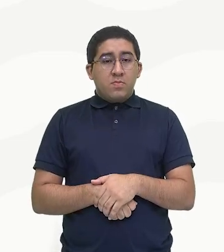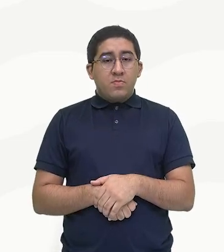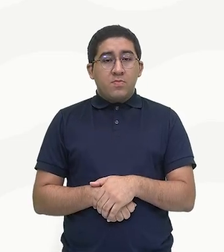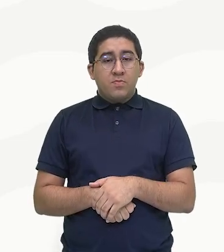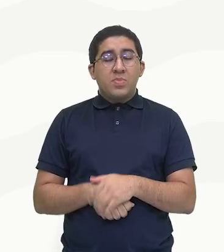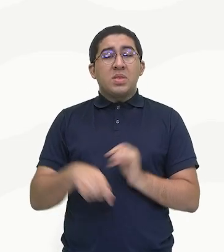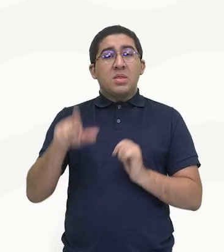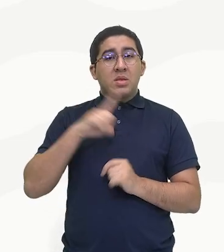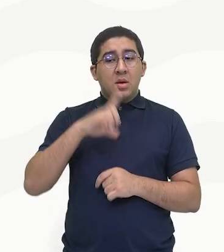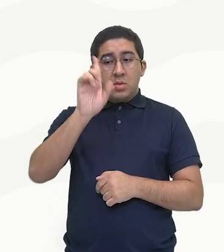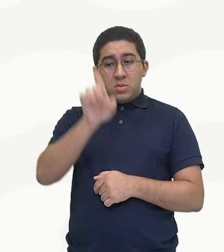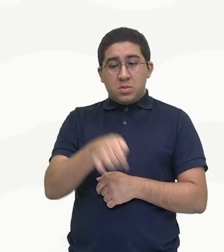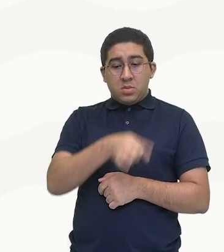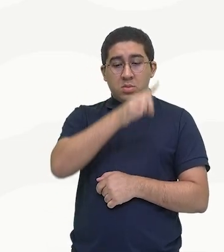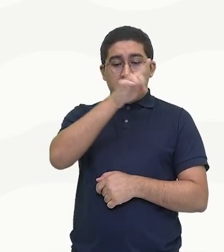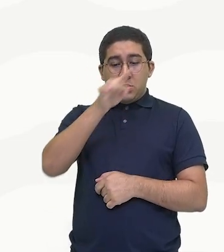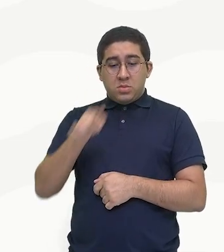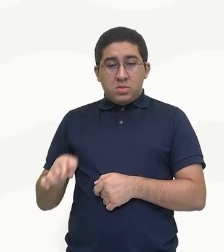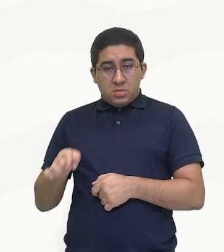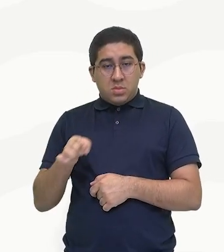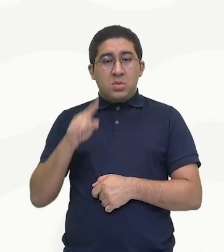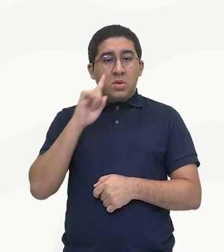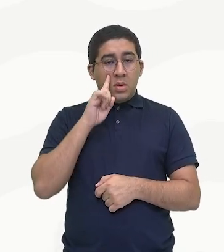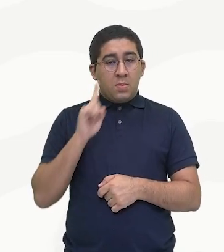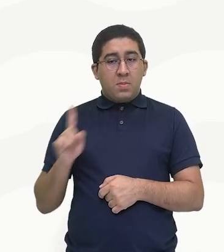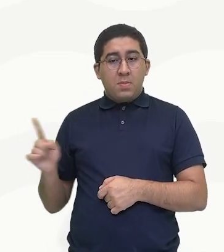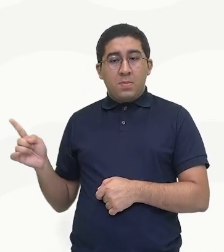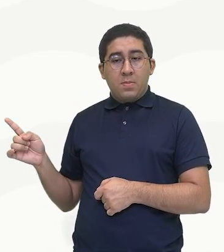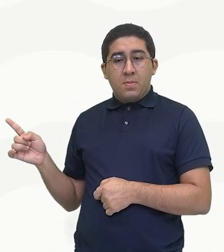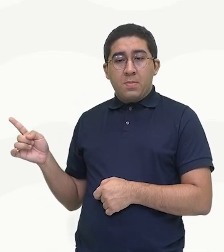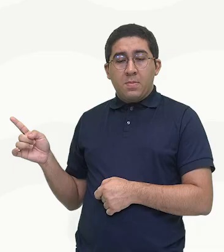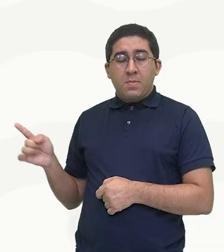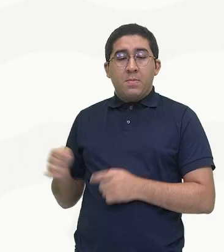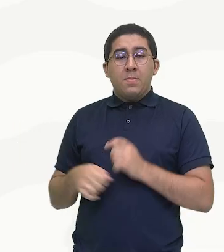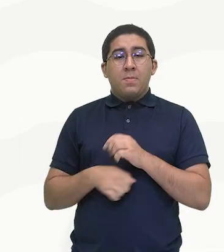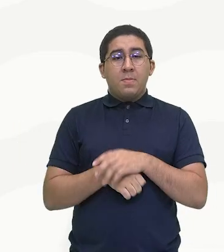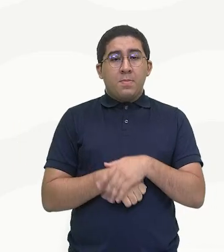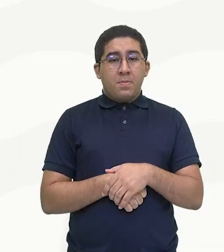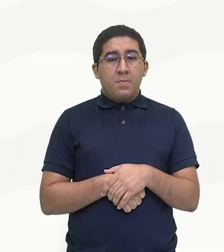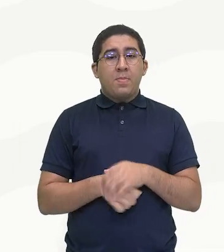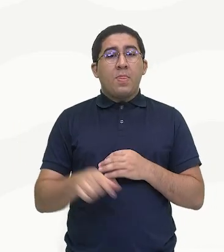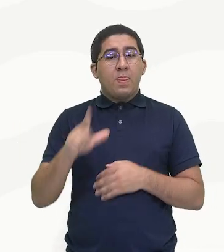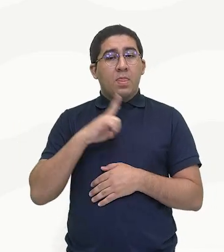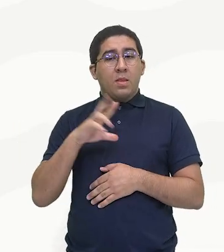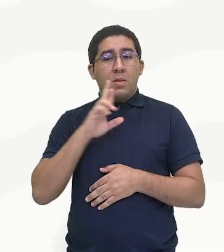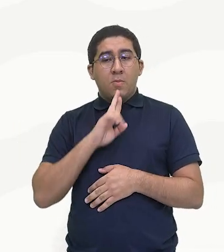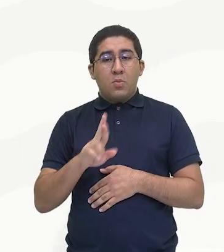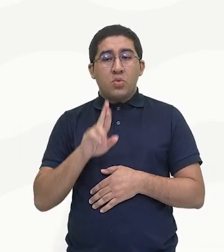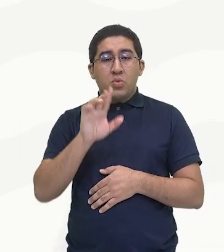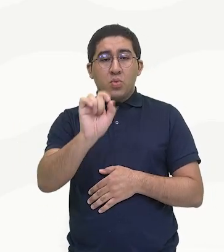multiplicar 502 por x, 960 por 100, nós vamos ter